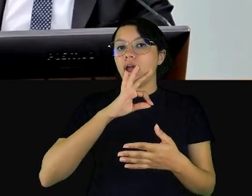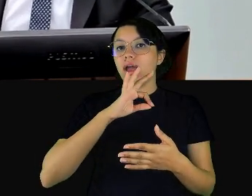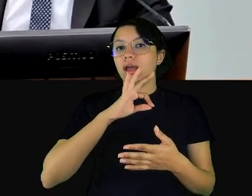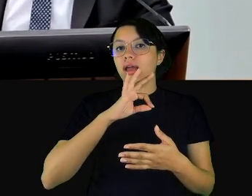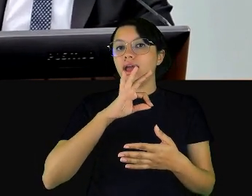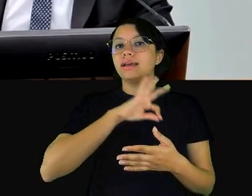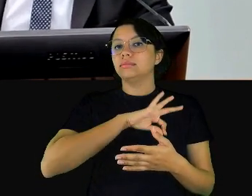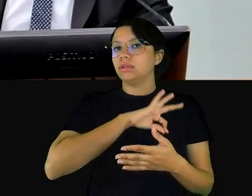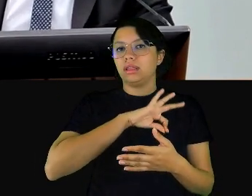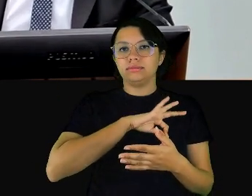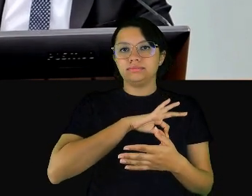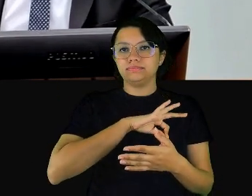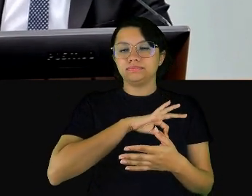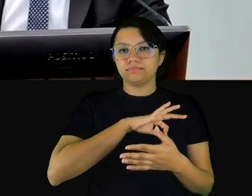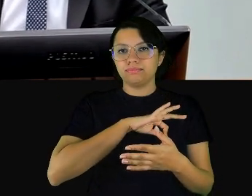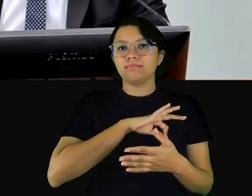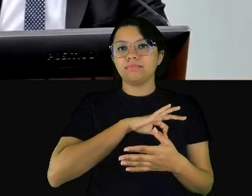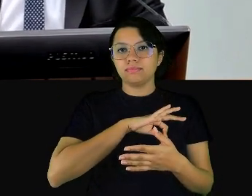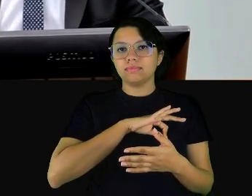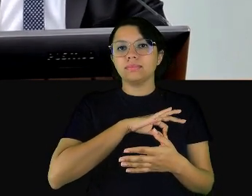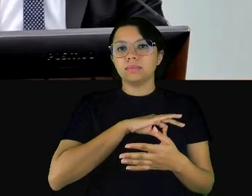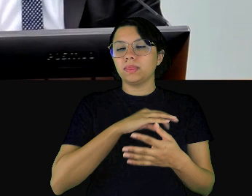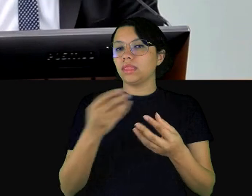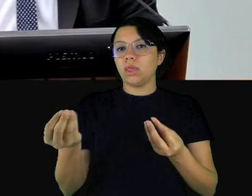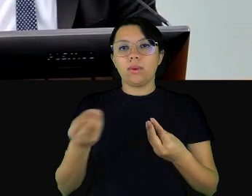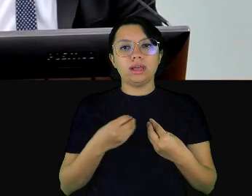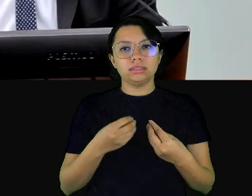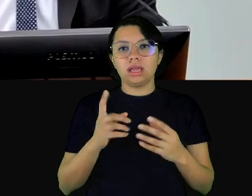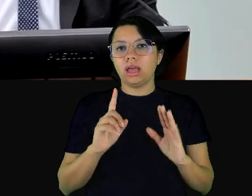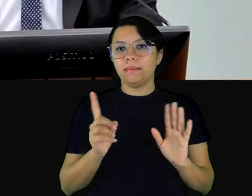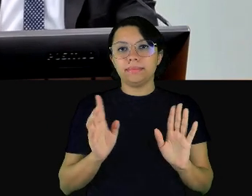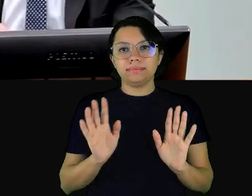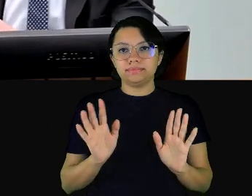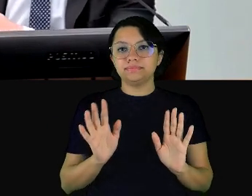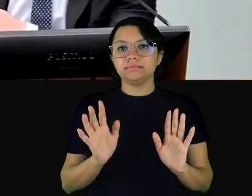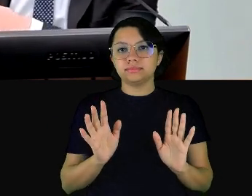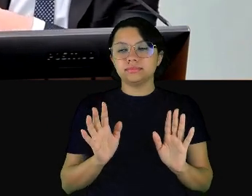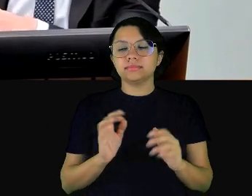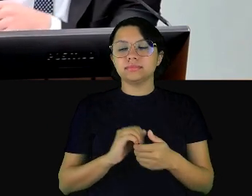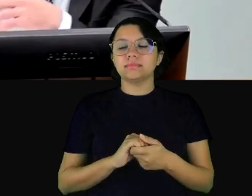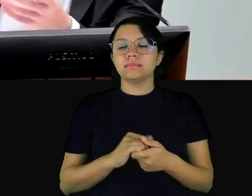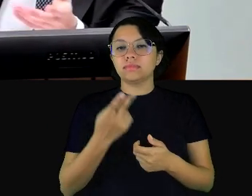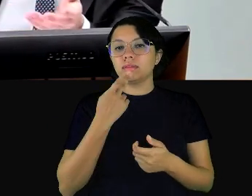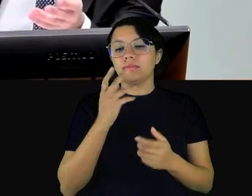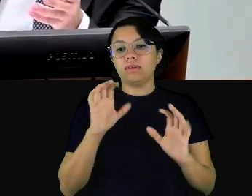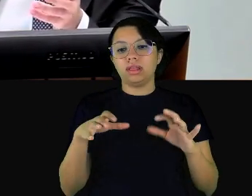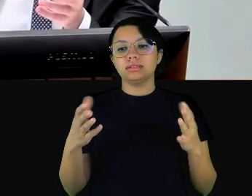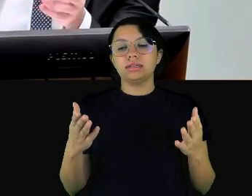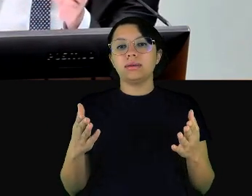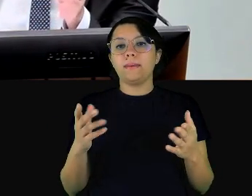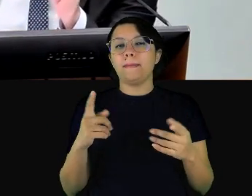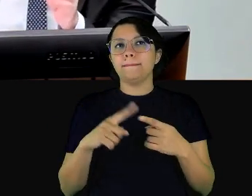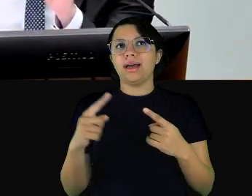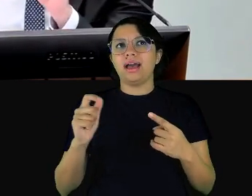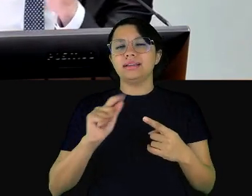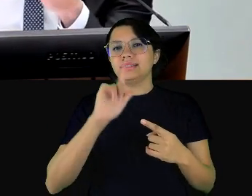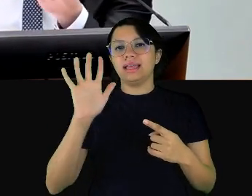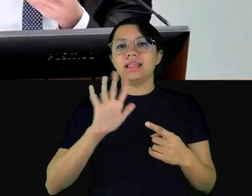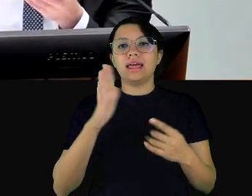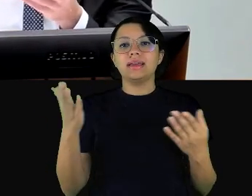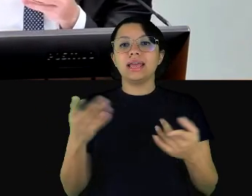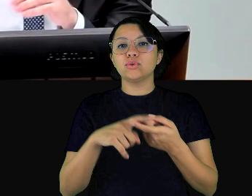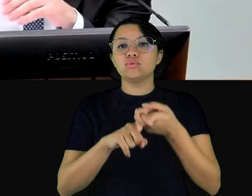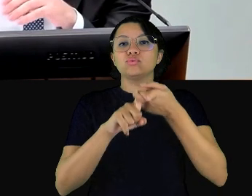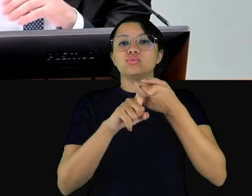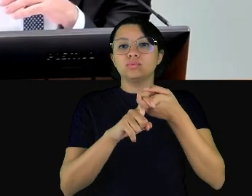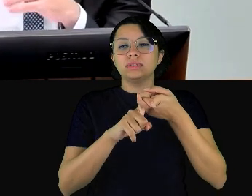sua remuneração. Ele não recebe o seu salário, vamos dizer dessa forma, né? Mas é lógico que essa